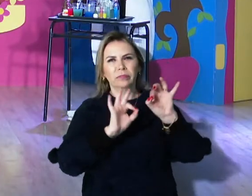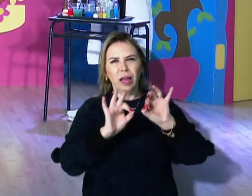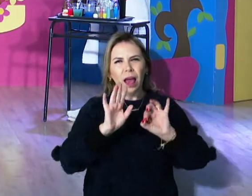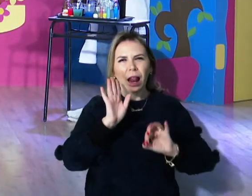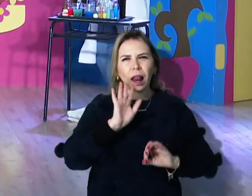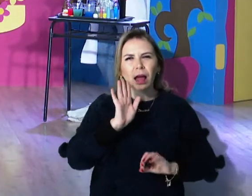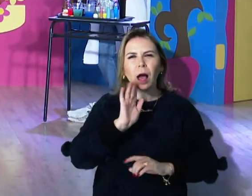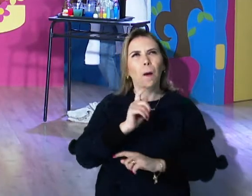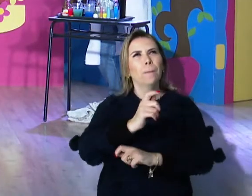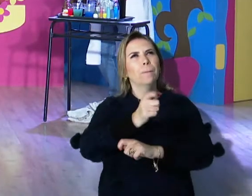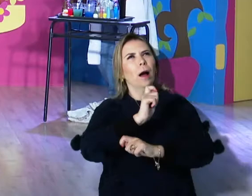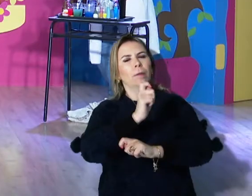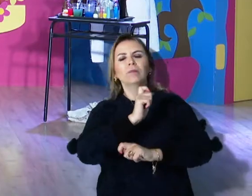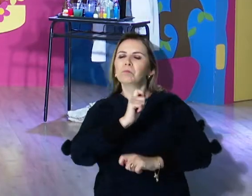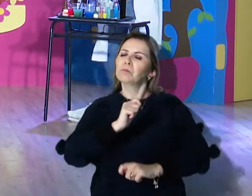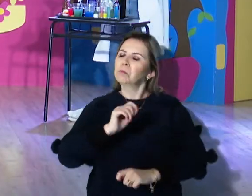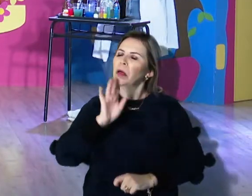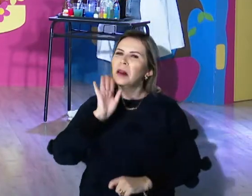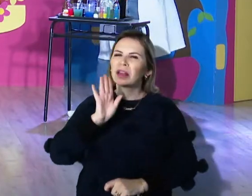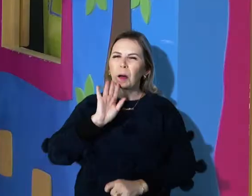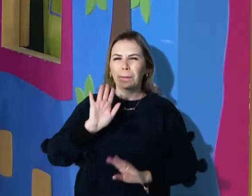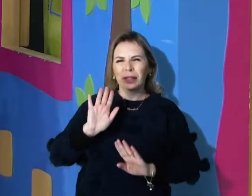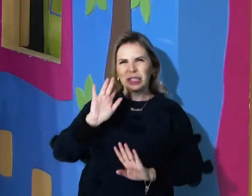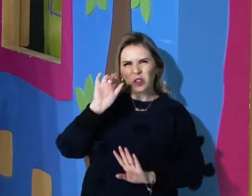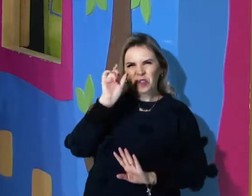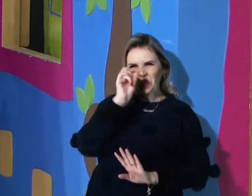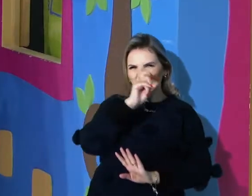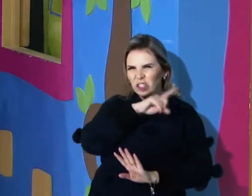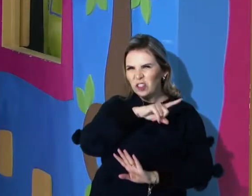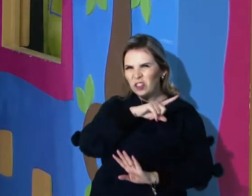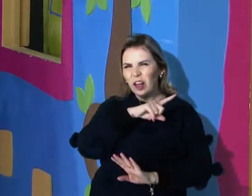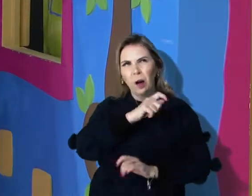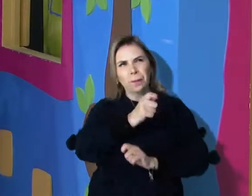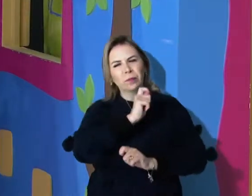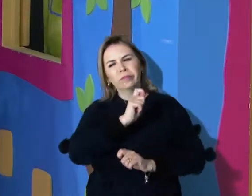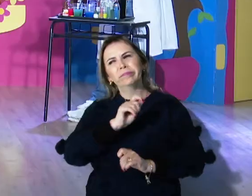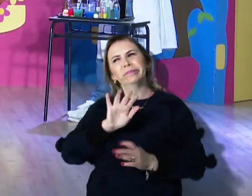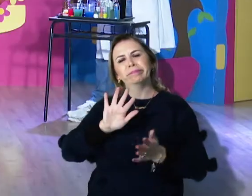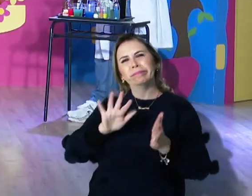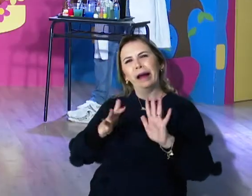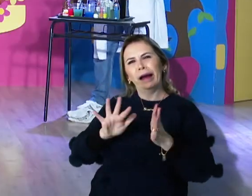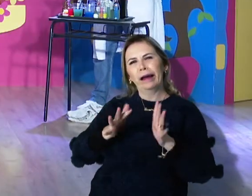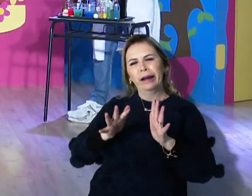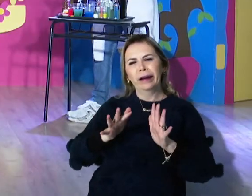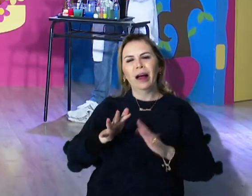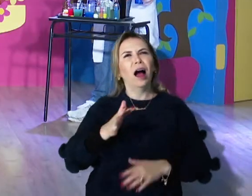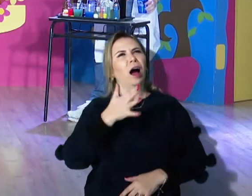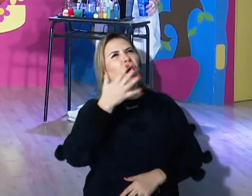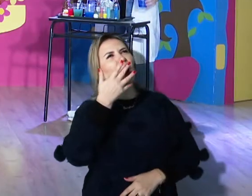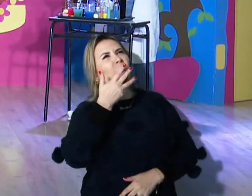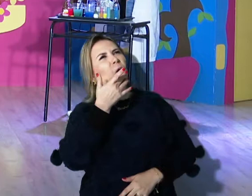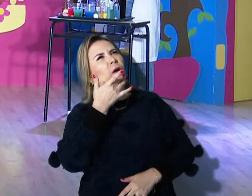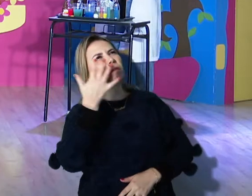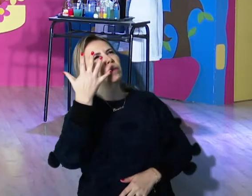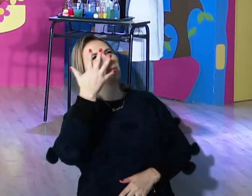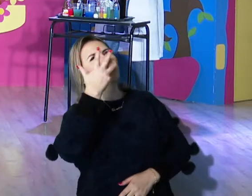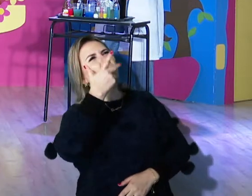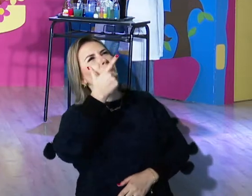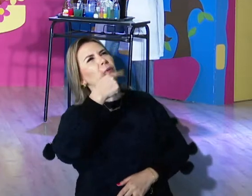pipa? É, legal. Mas é muito difícil? Mais ou menos. As cores delas são bonitas,